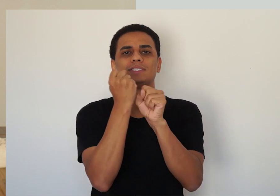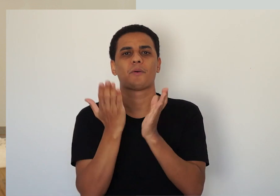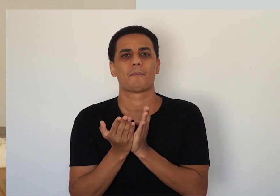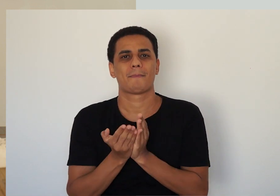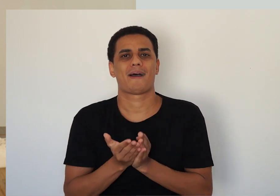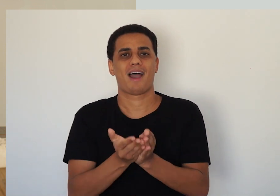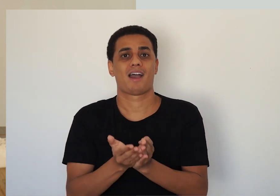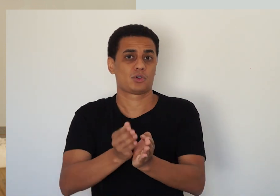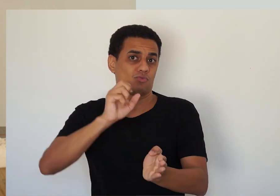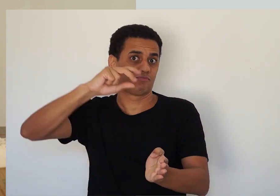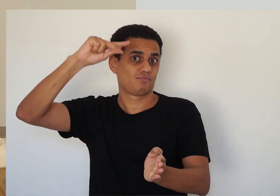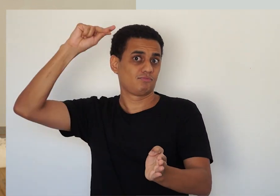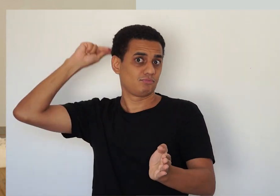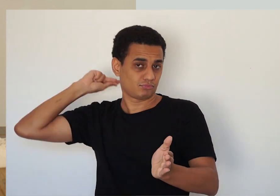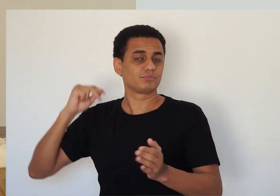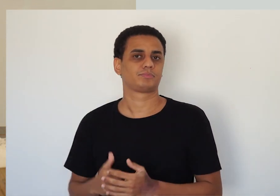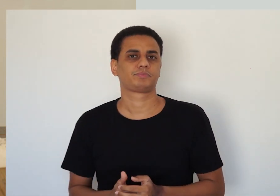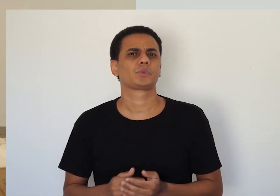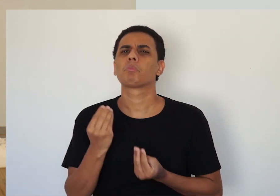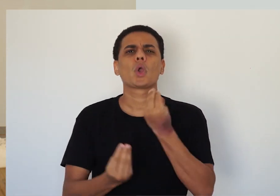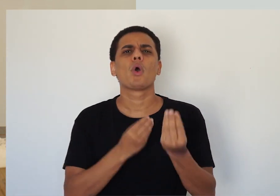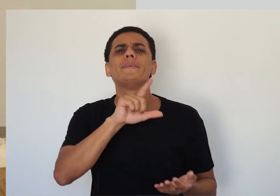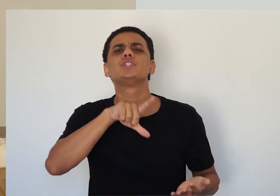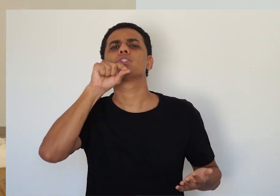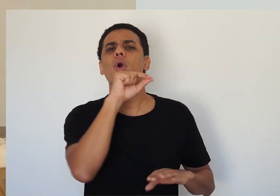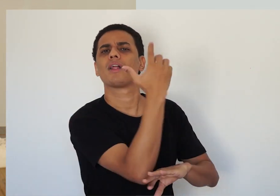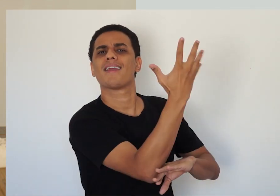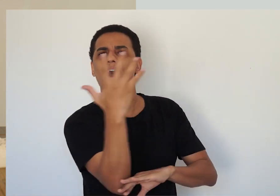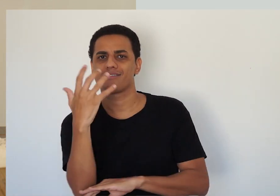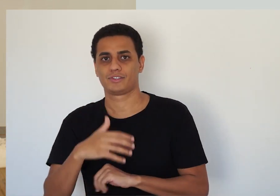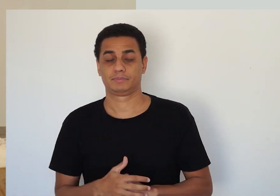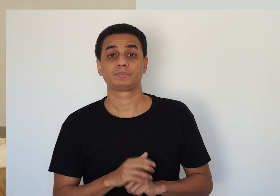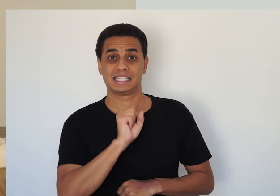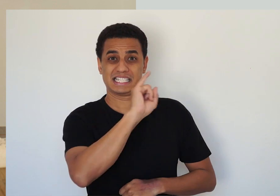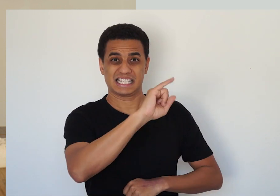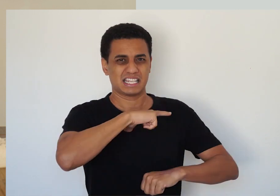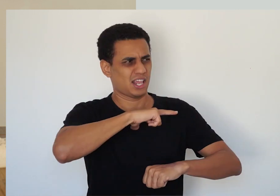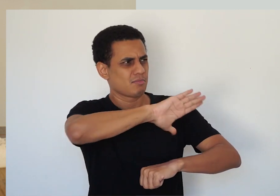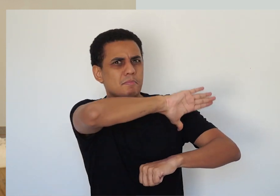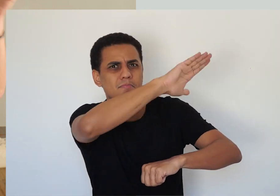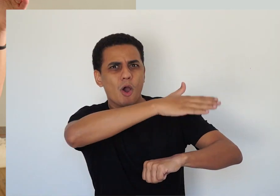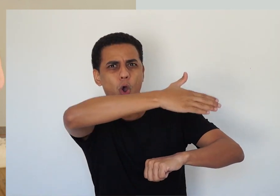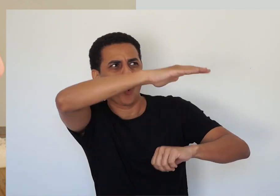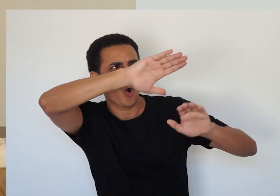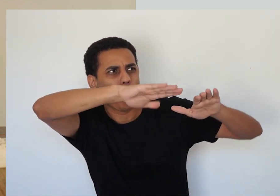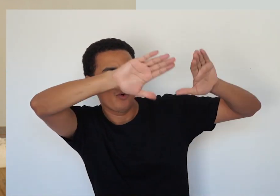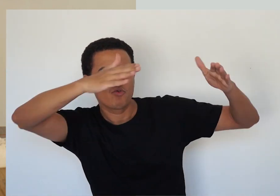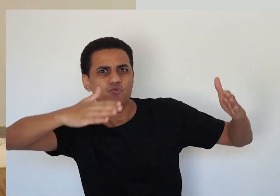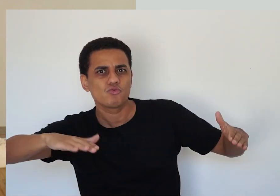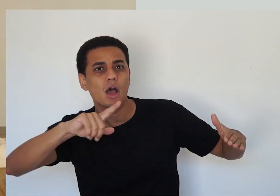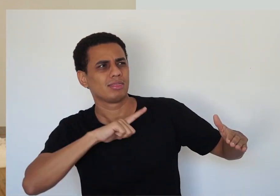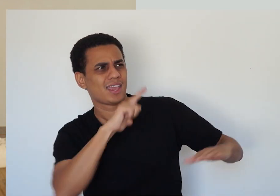grandes construtores daqueles navios na antiguidade, eles selecionavam as árvores que estavam no alto, no topo das colinas,